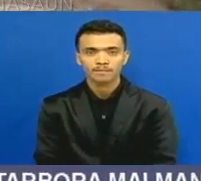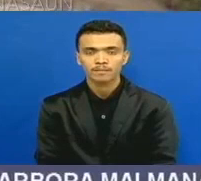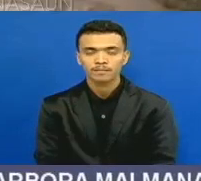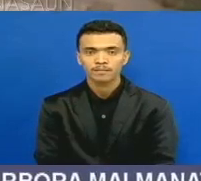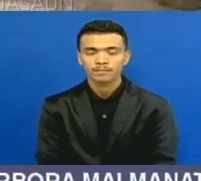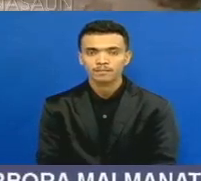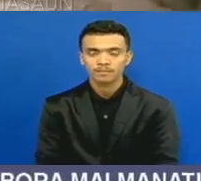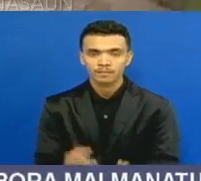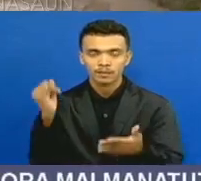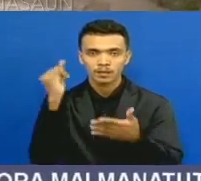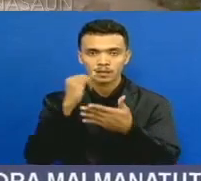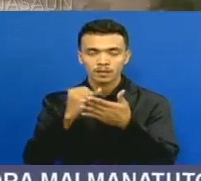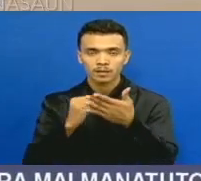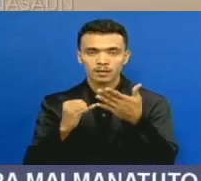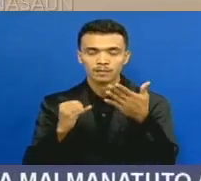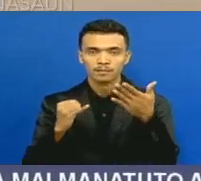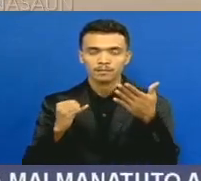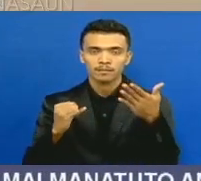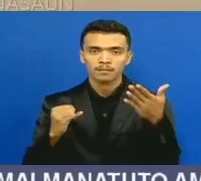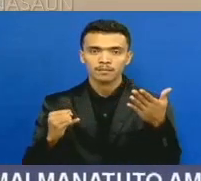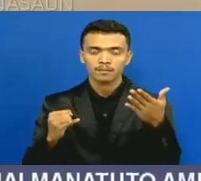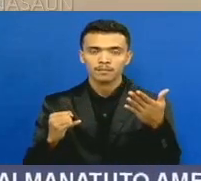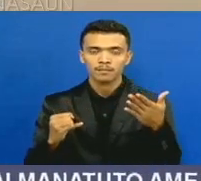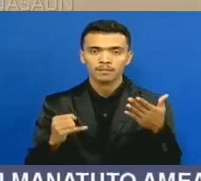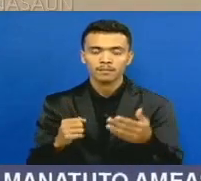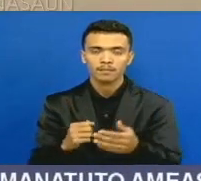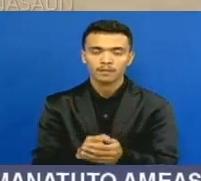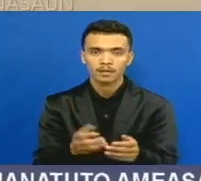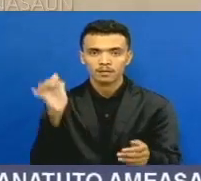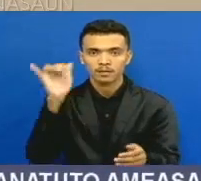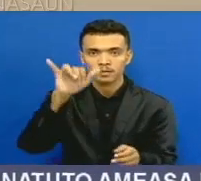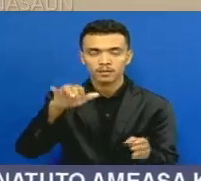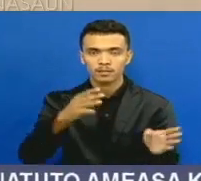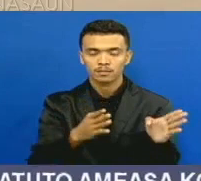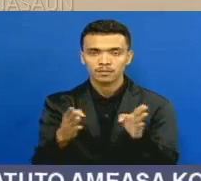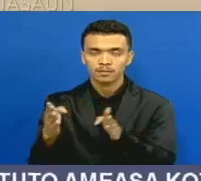Design, engenheiro de detalhes, né, Anissa? Será preparar a linha